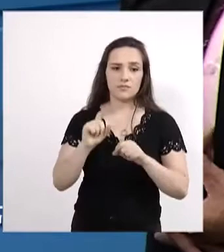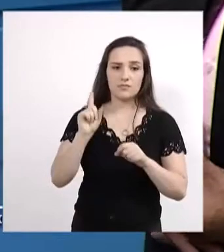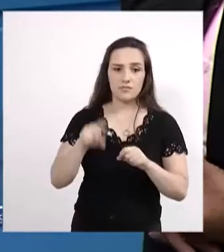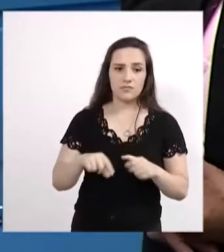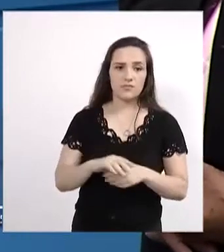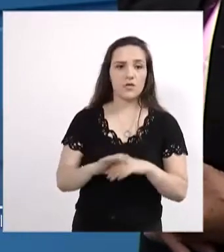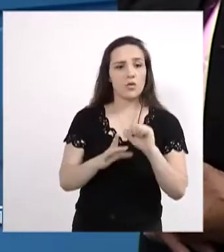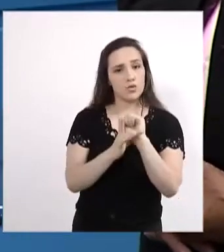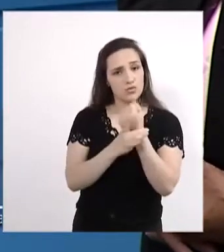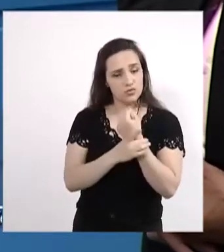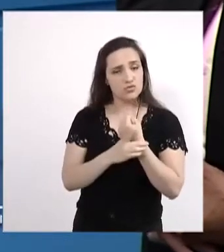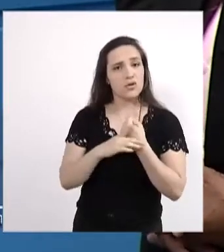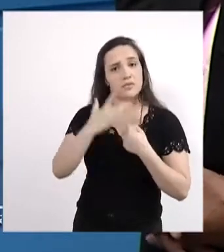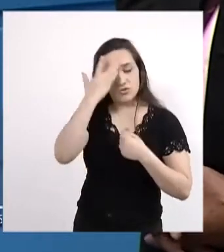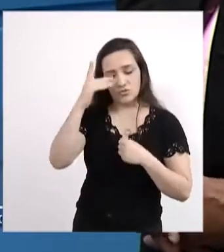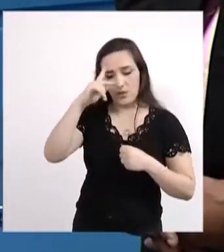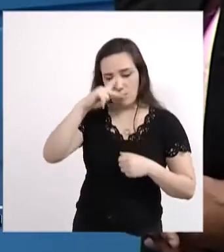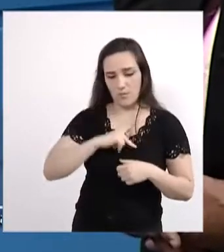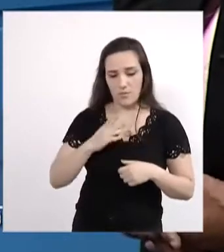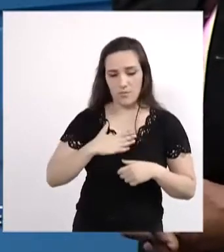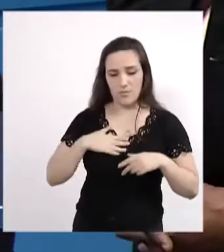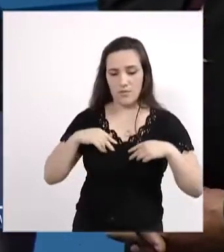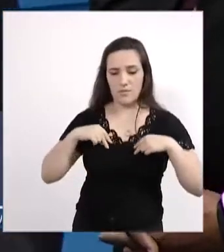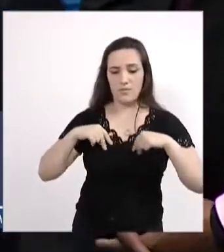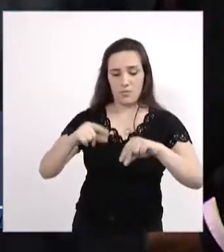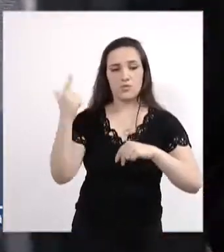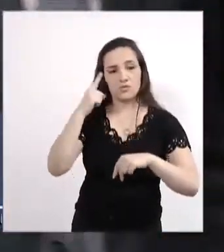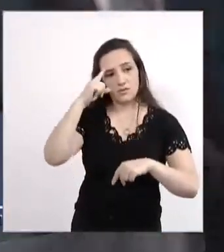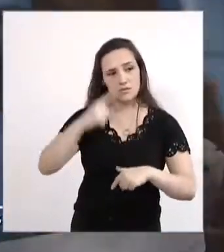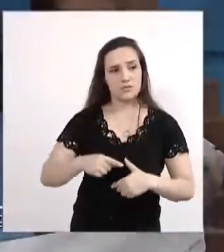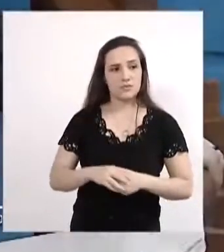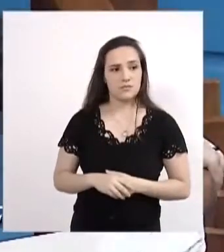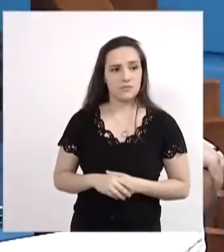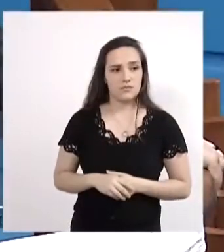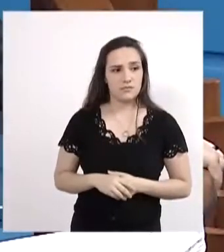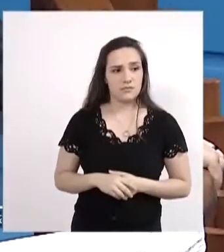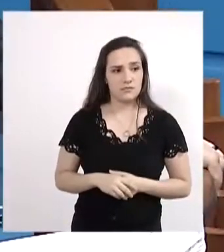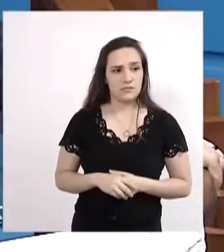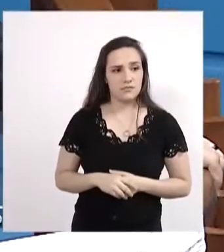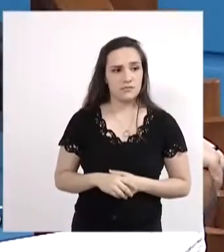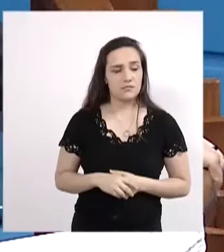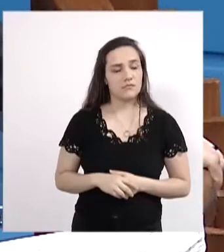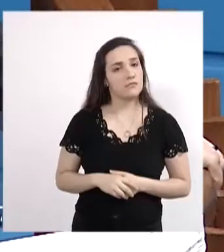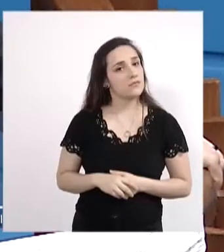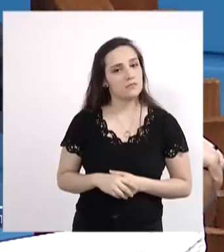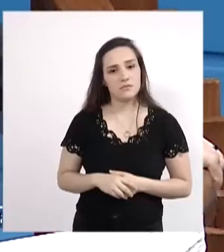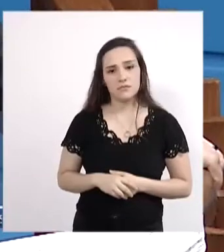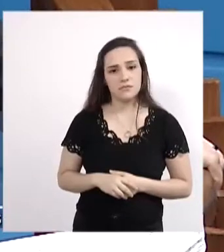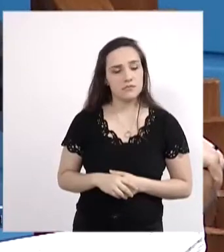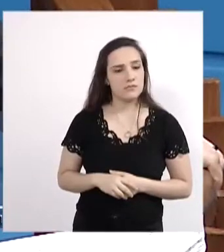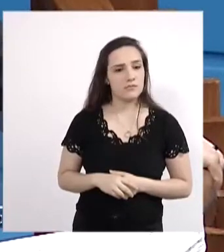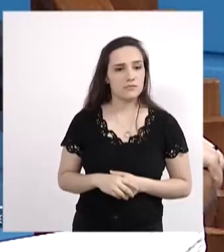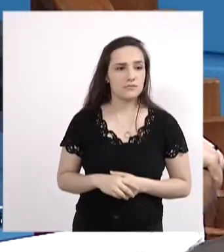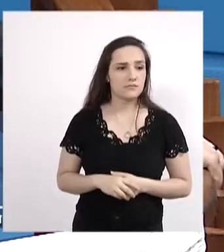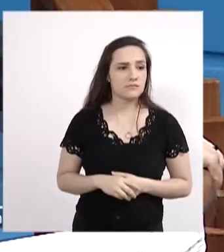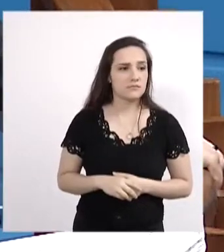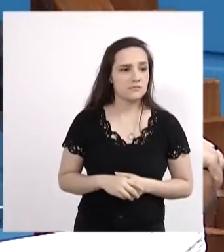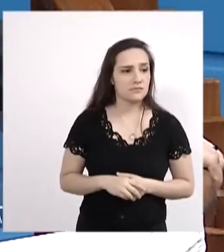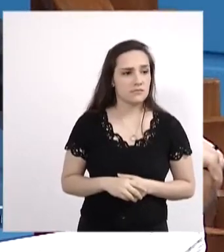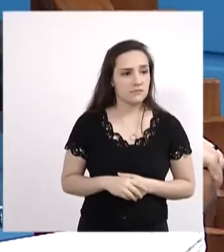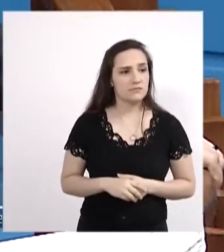de propriedade e o direito de quem é dono mandar. Muito obrigado. Mas não é assim, deputado. Tem uma política ambiental, ela tem